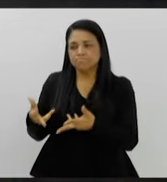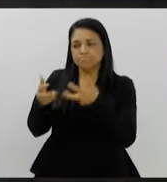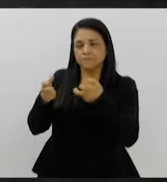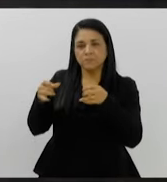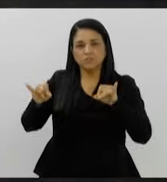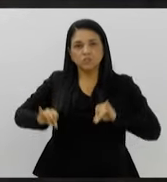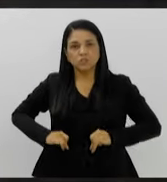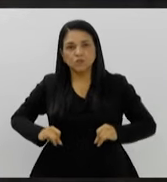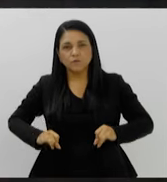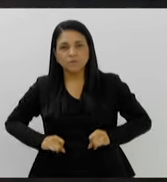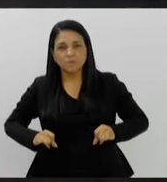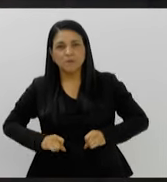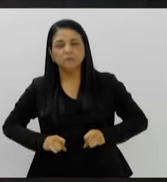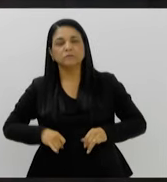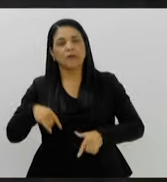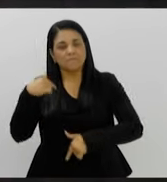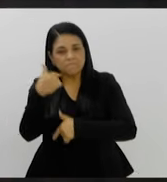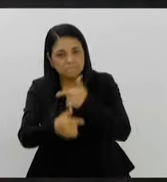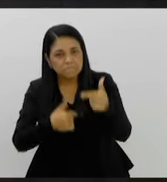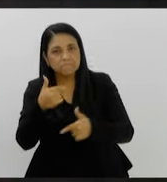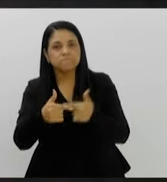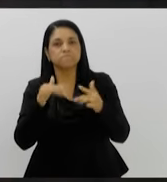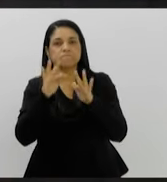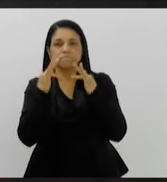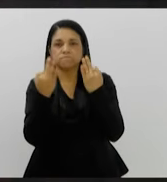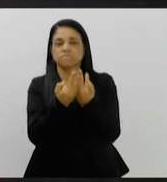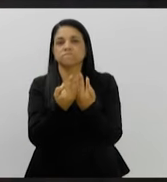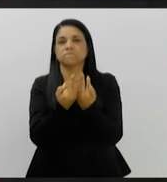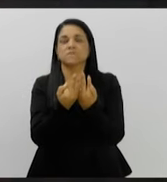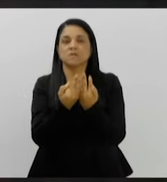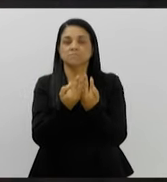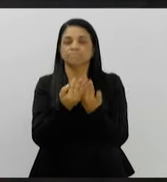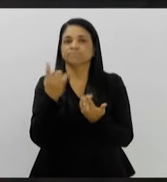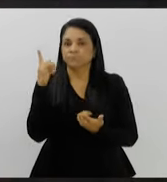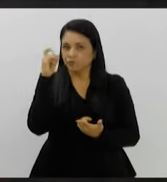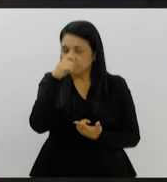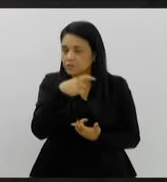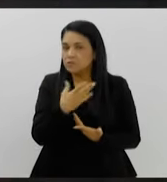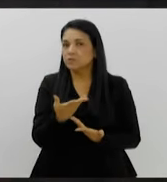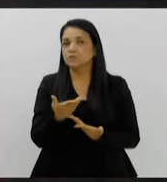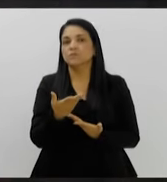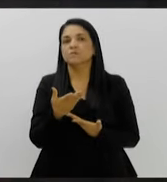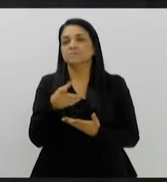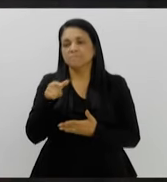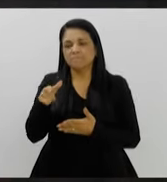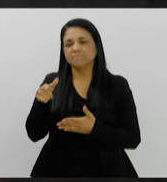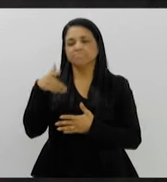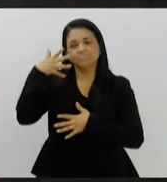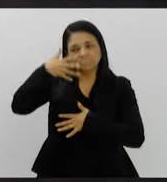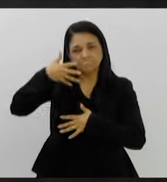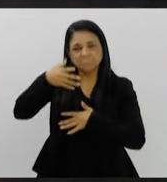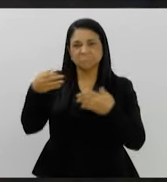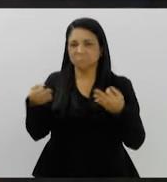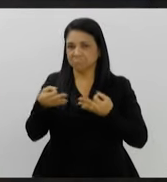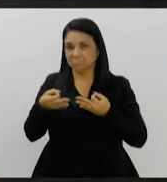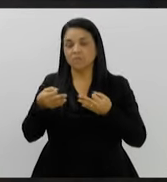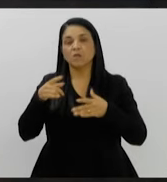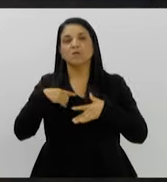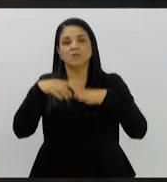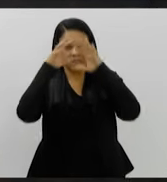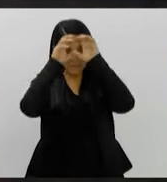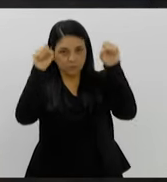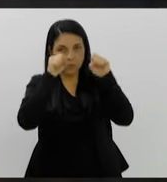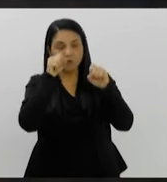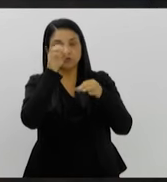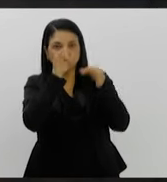família para custear isso para tocar o dia a dia mas muito bem colocado por vossa excelência tenho certeza que o Tribunal de Justiça do